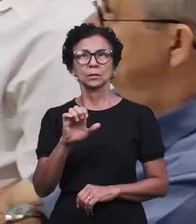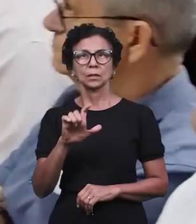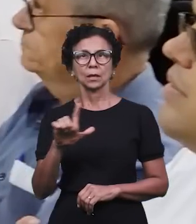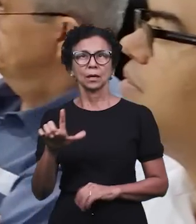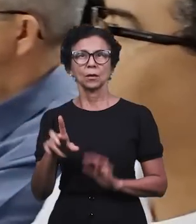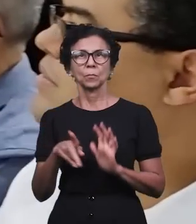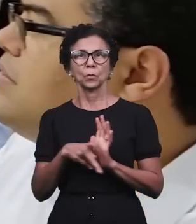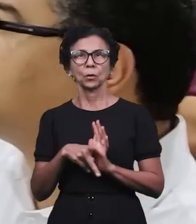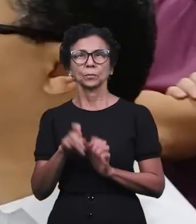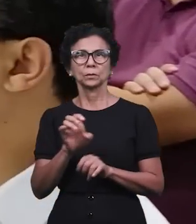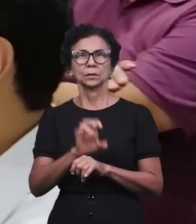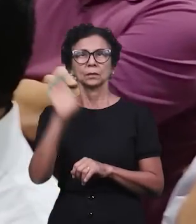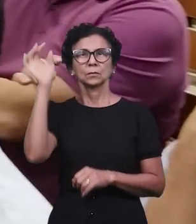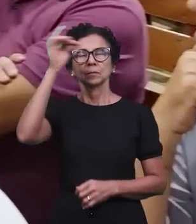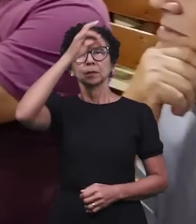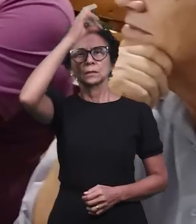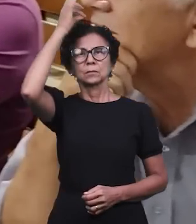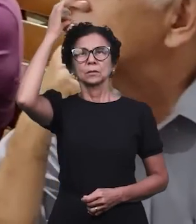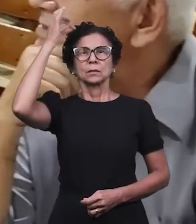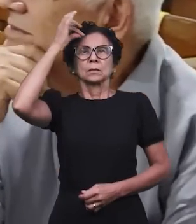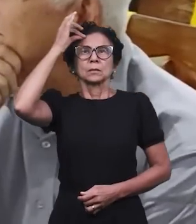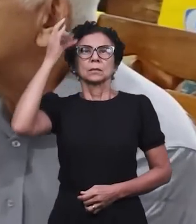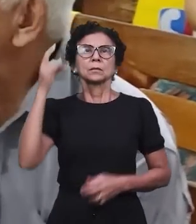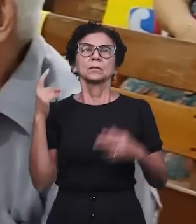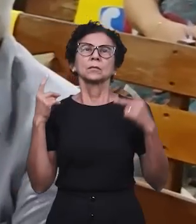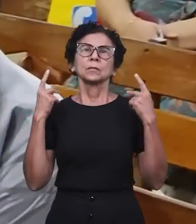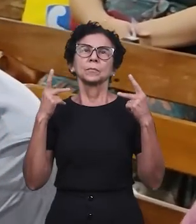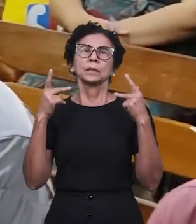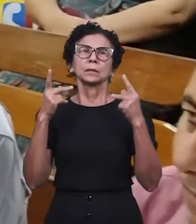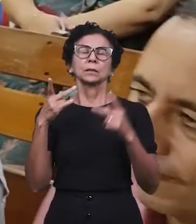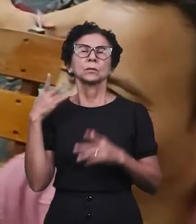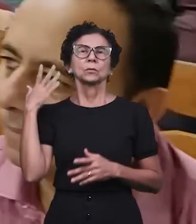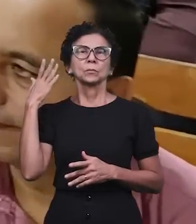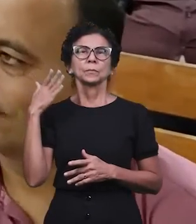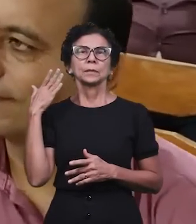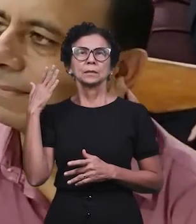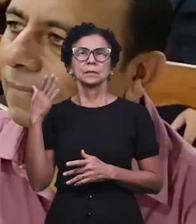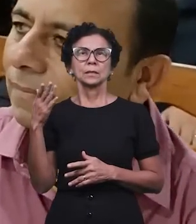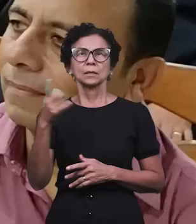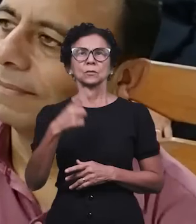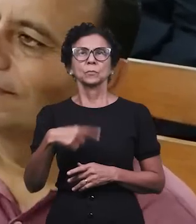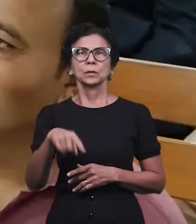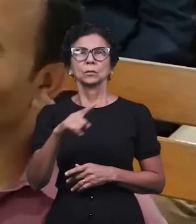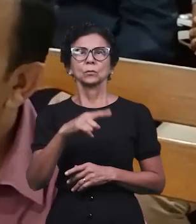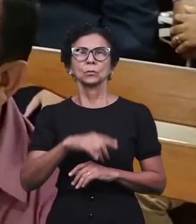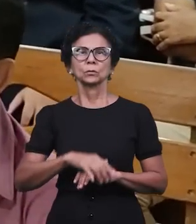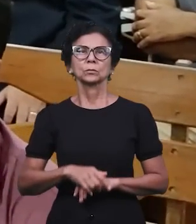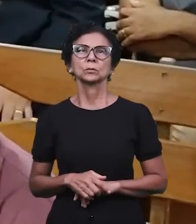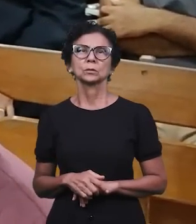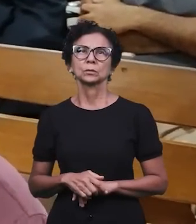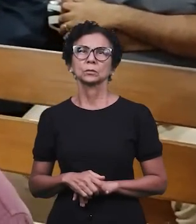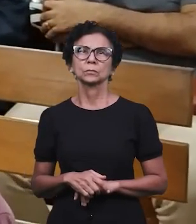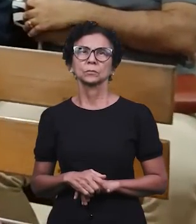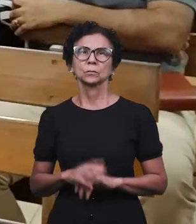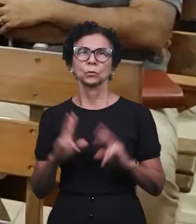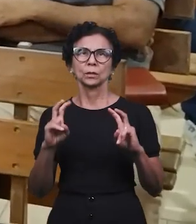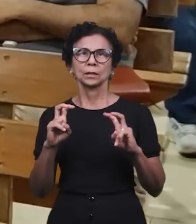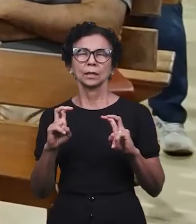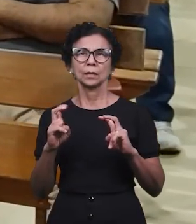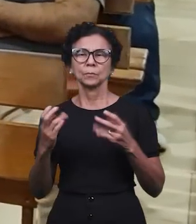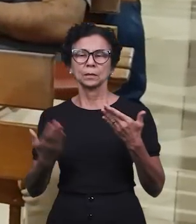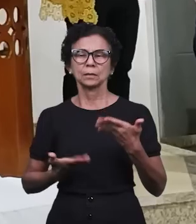Santo, trazendo uma mensagem para a vida de todos os varões com o tema Servo Fiel. Foi um momento de renovo